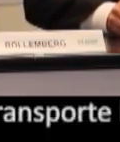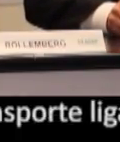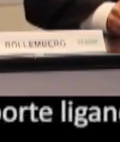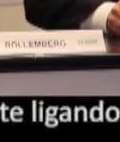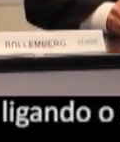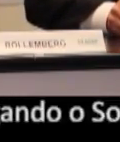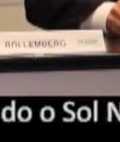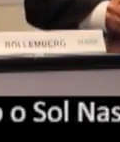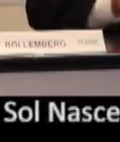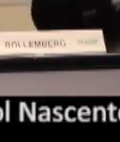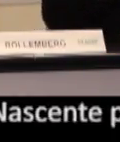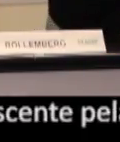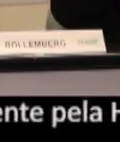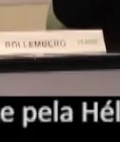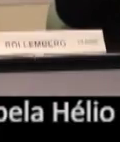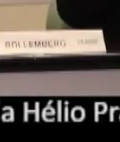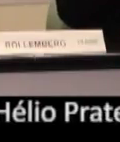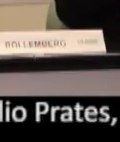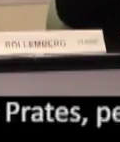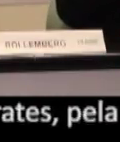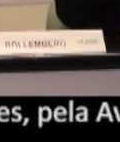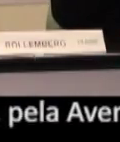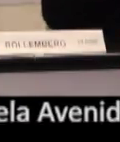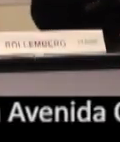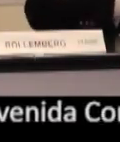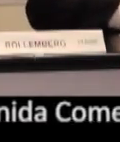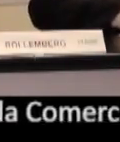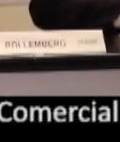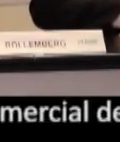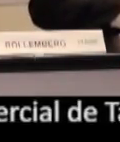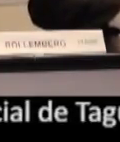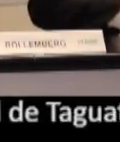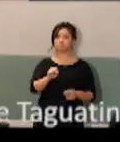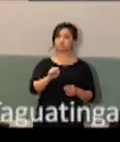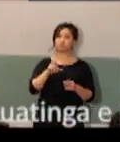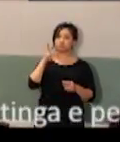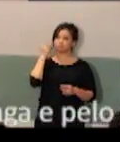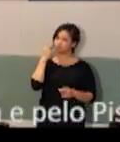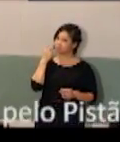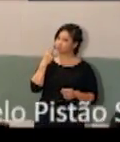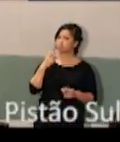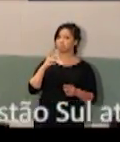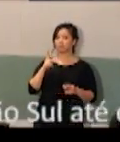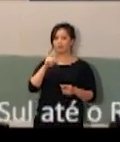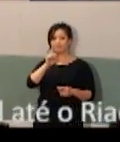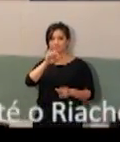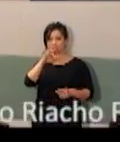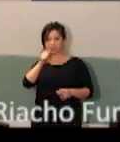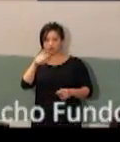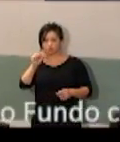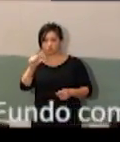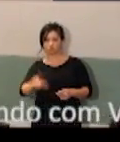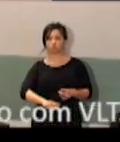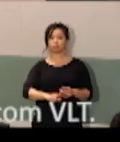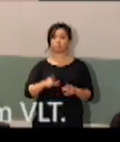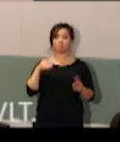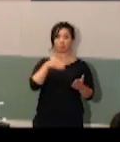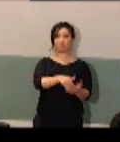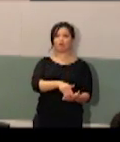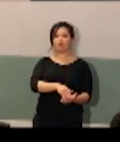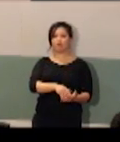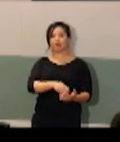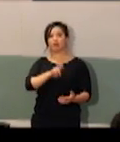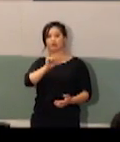Sol Nascente pela Hélio Prates, pela Avenida Comercial de Taguatinga, pelo Pistão Sul até o Riacho Fundo, com VLT.